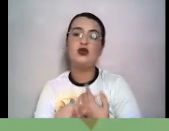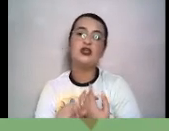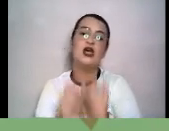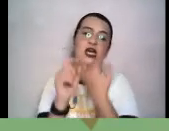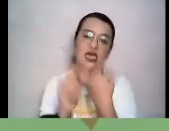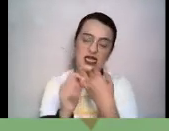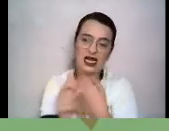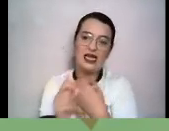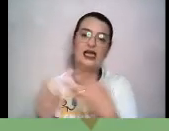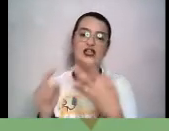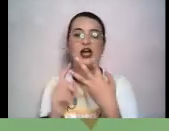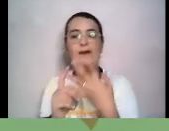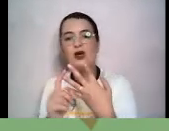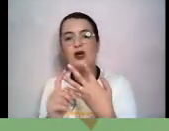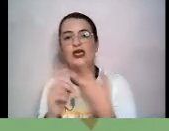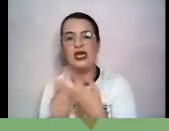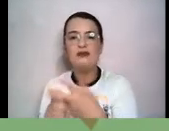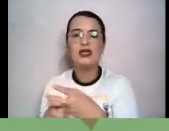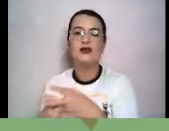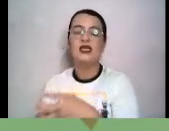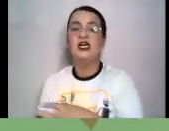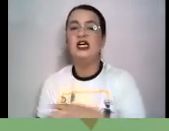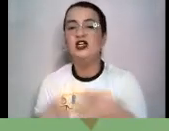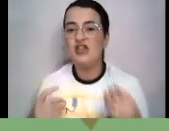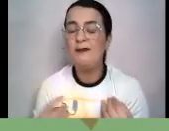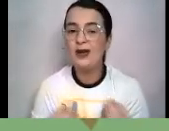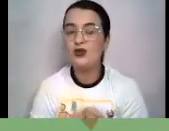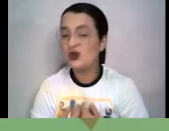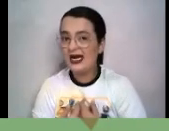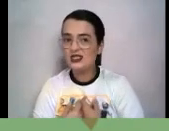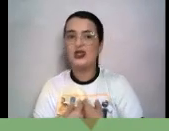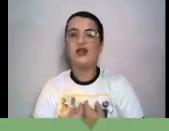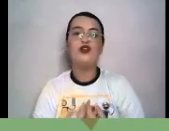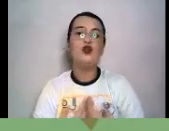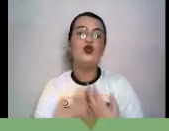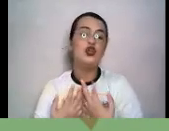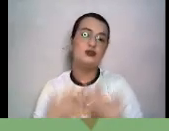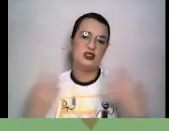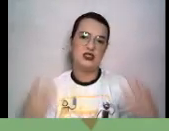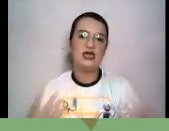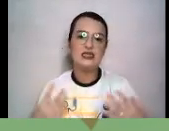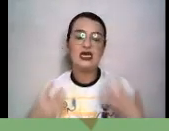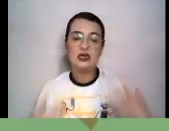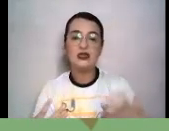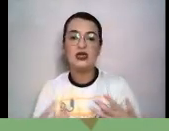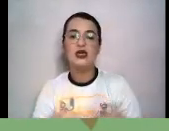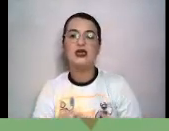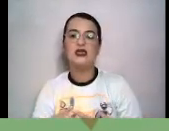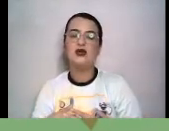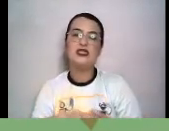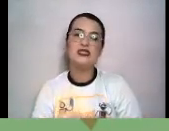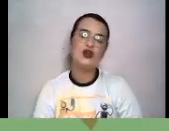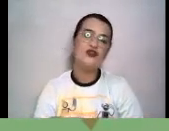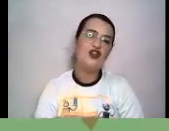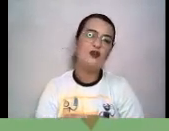conhecido como Eixo? Itália, Japão e Alemanha. Japão, no caso, ele foi o último a se render.